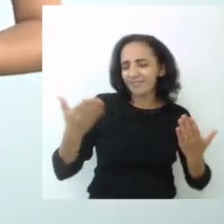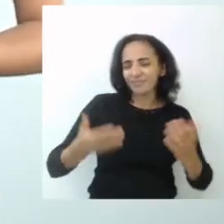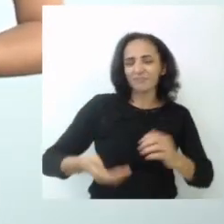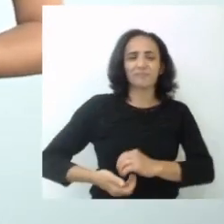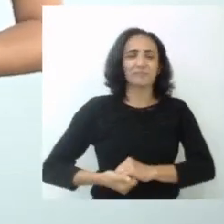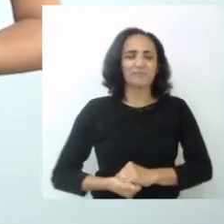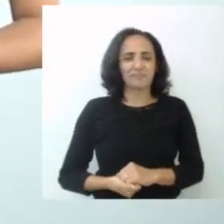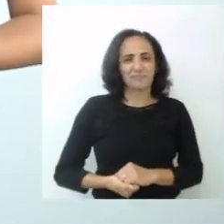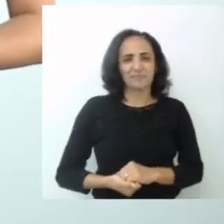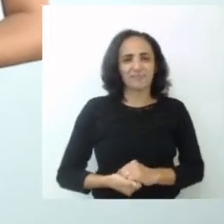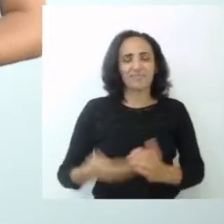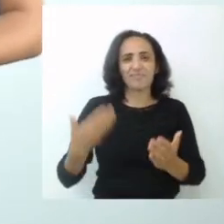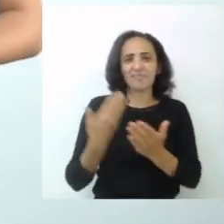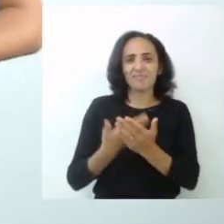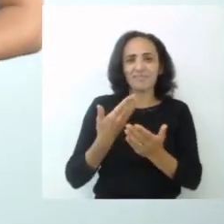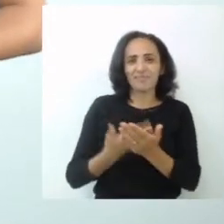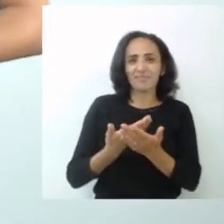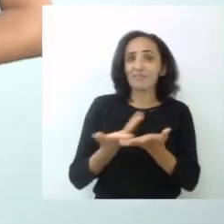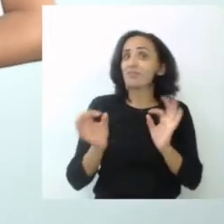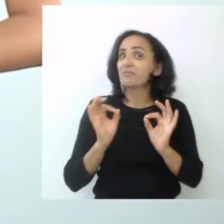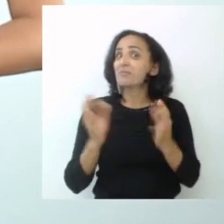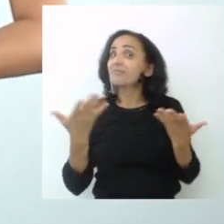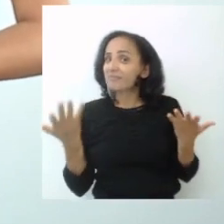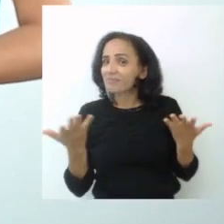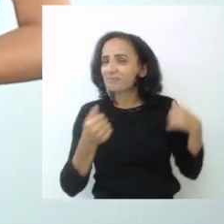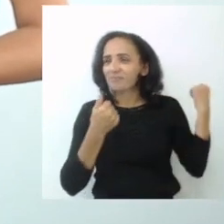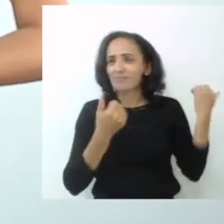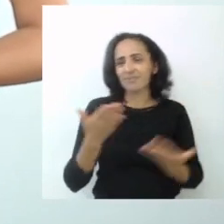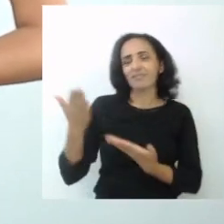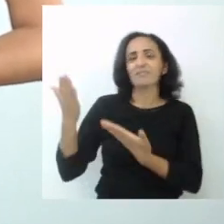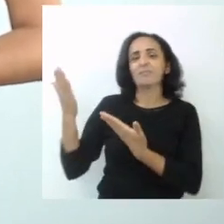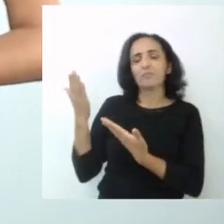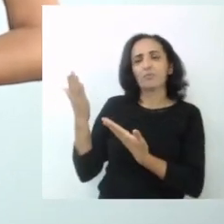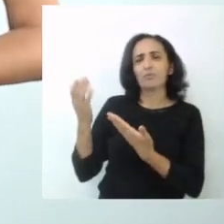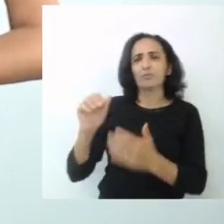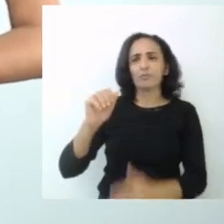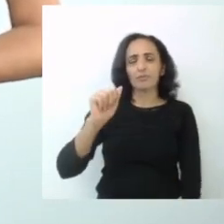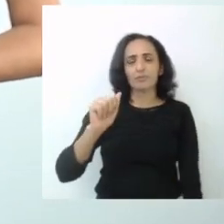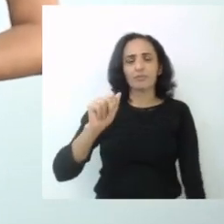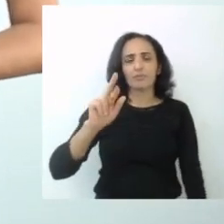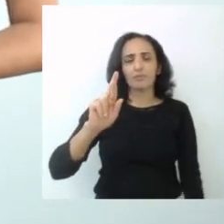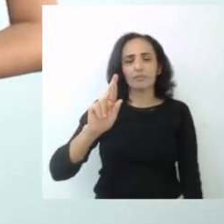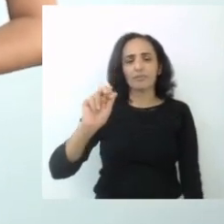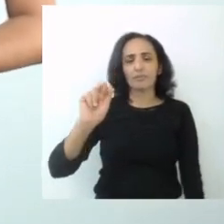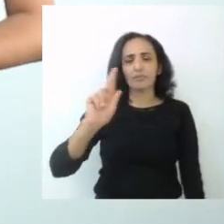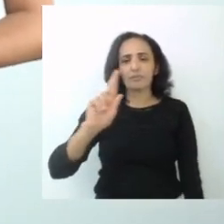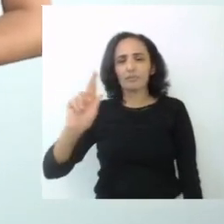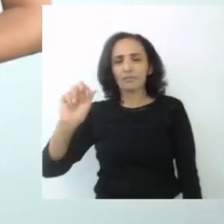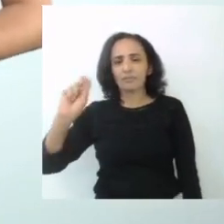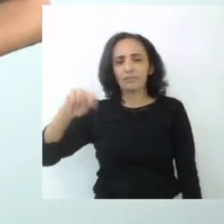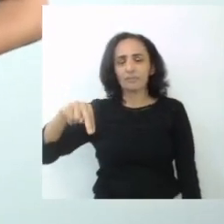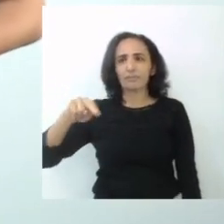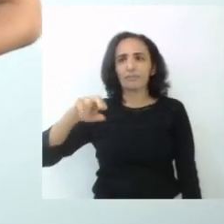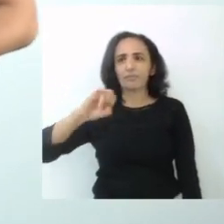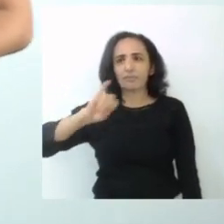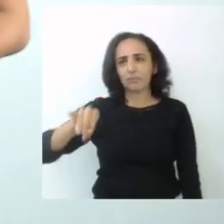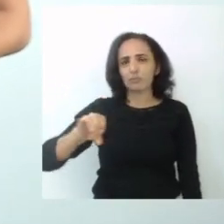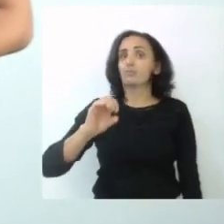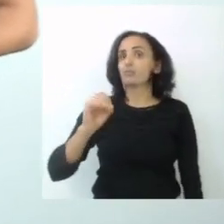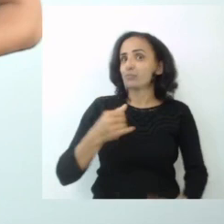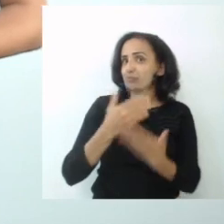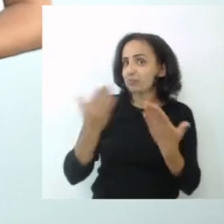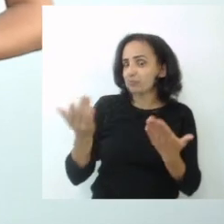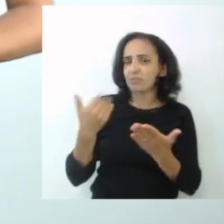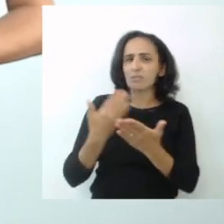gente vai falar de arranjo, arranjo simples. O arranjo que está dentro do conteúdo de análise combinatória. Quando a